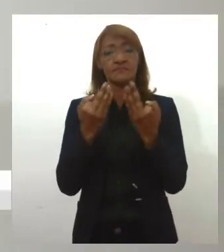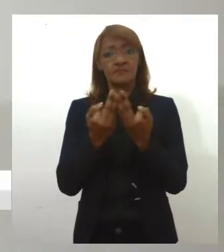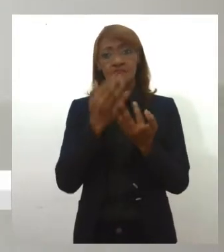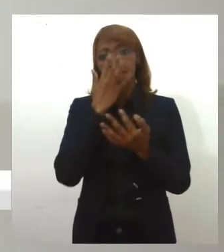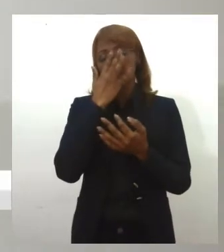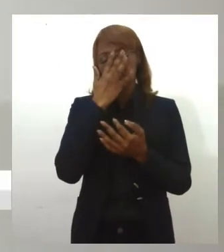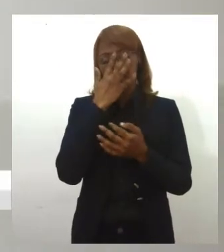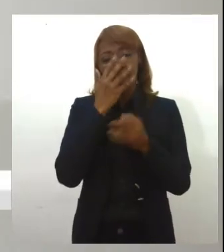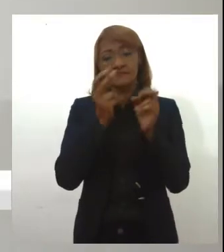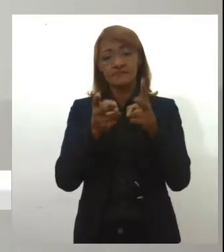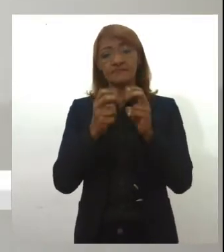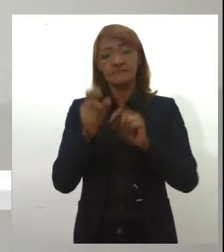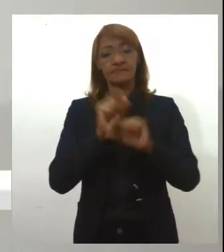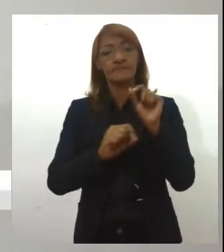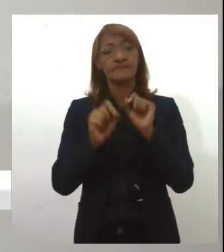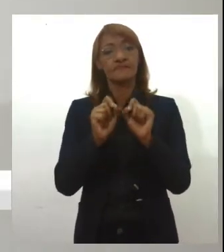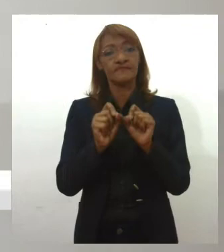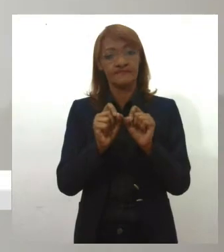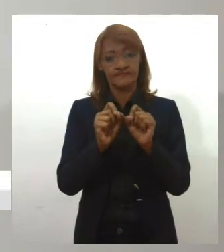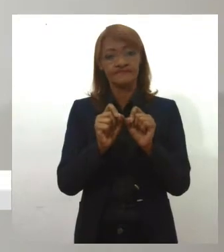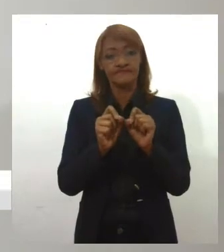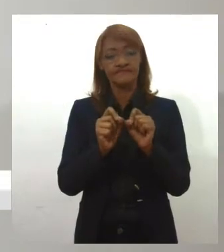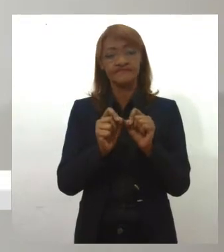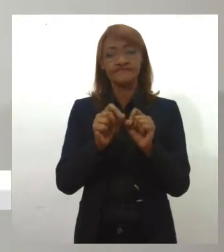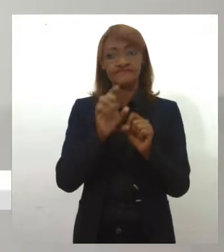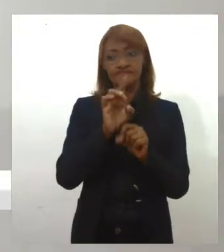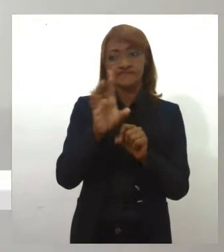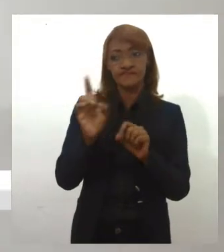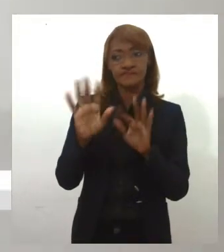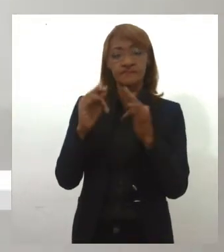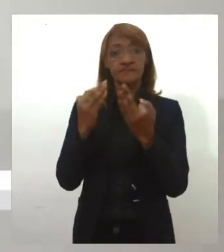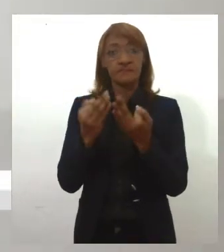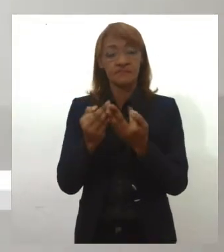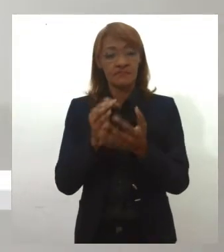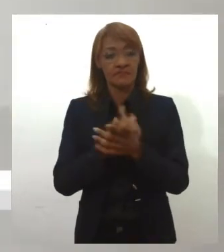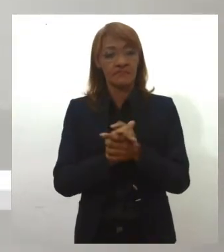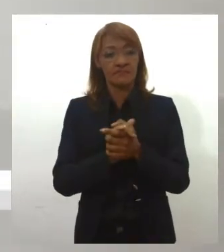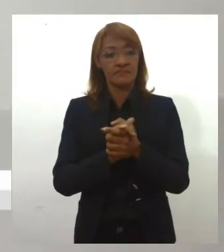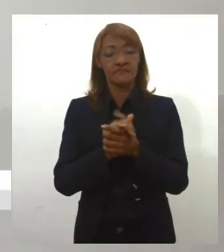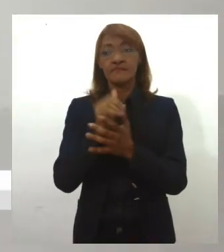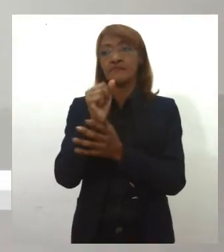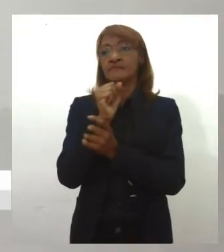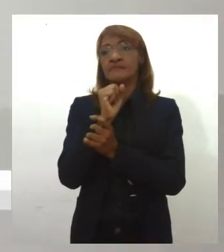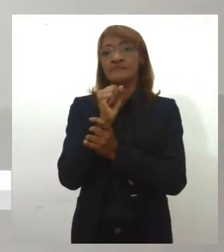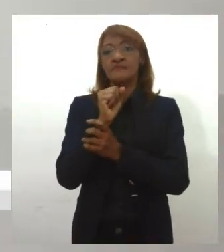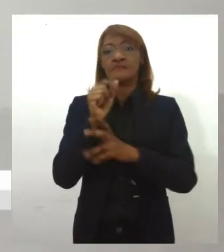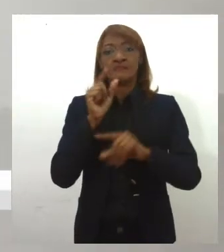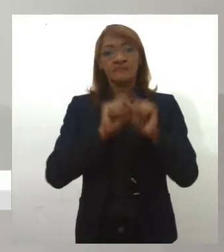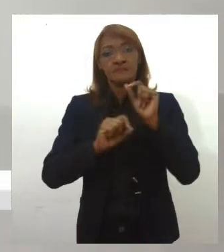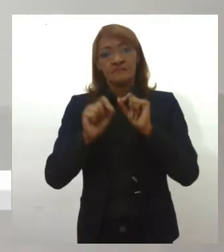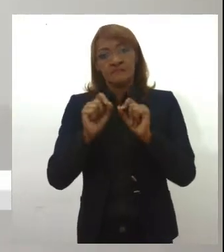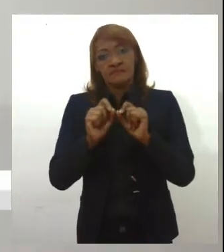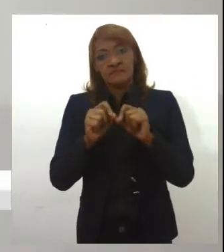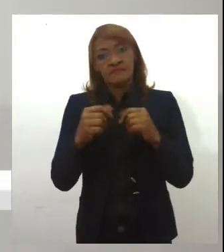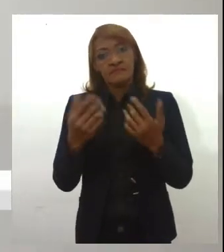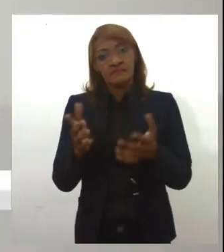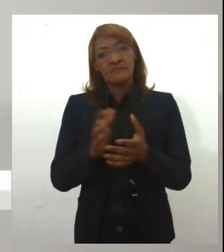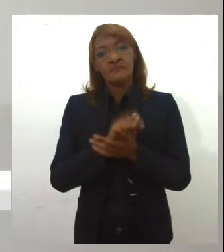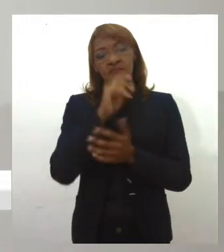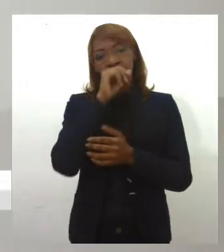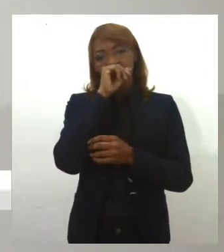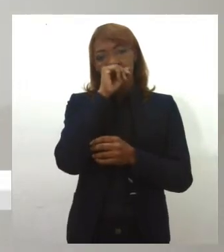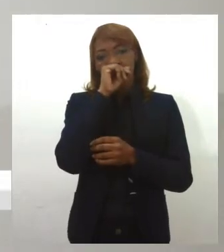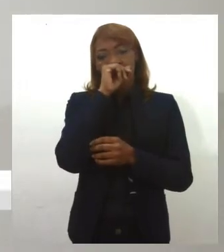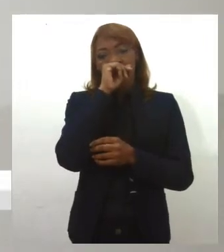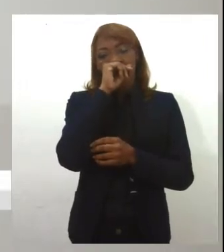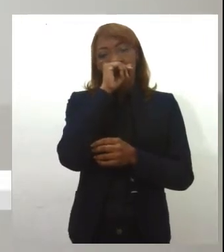observação, né? Muita observação dos pais com os filhos. Eu acho que a grande... o trunfo dos pais homeschooling é esse, porque como ele está muito próximo do seu